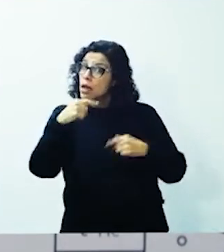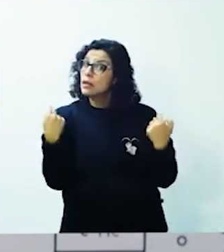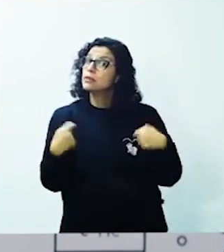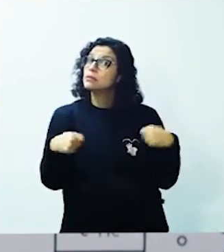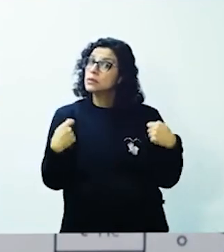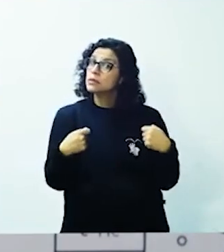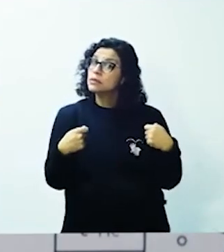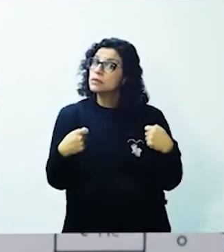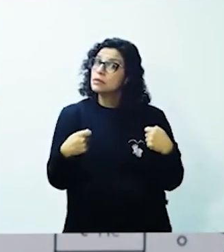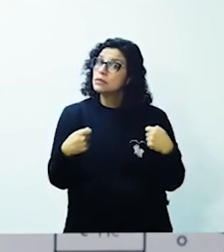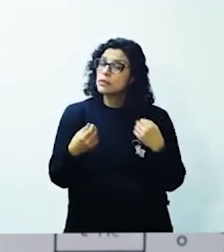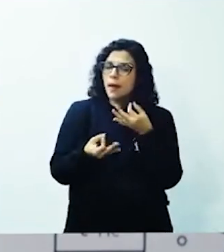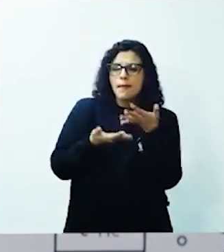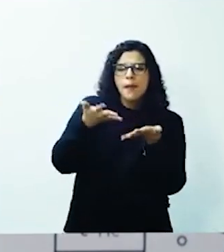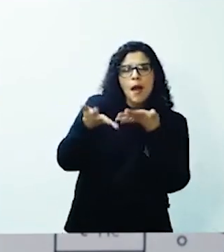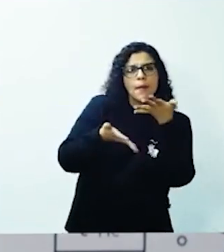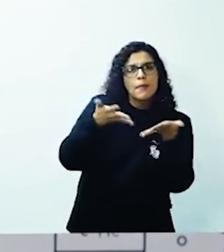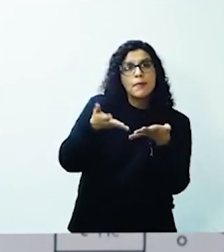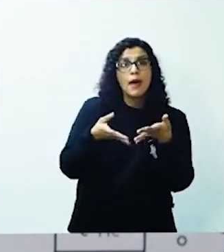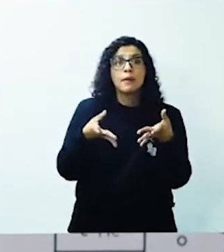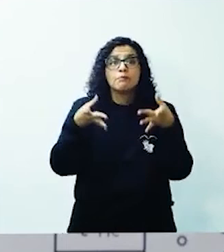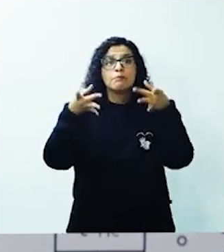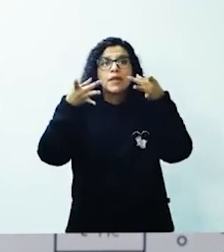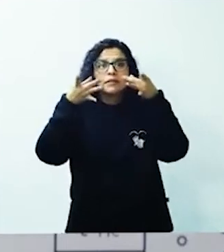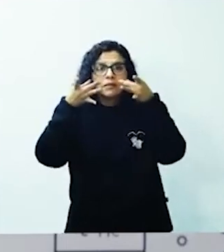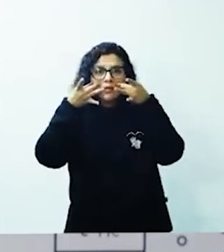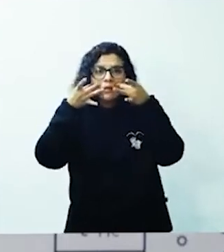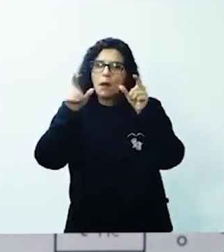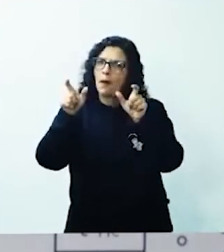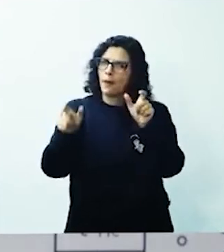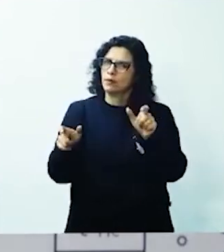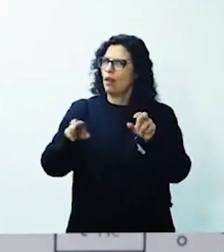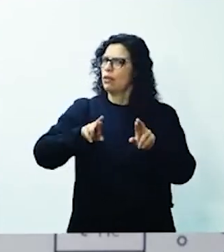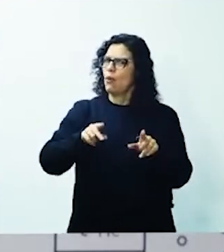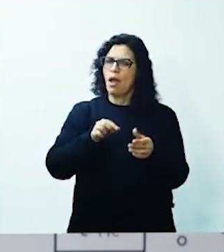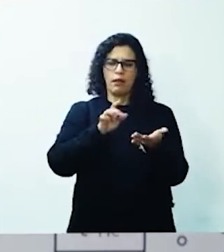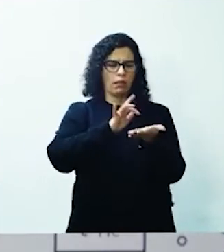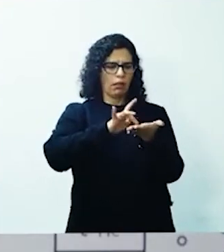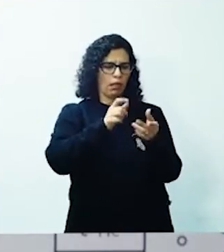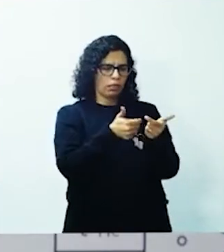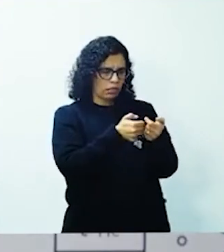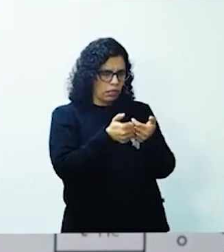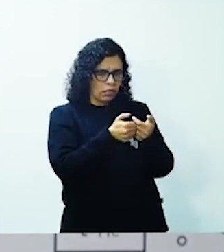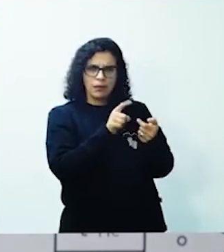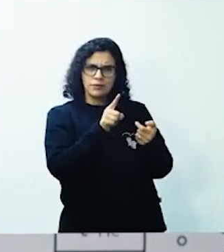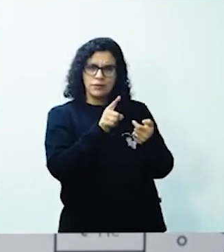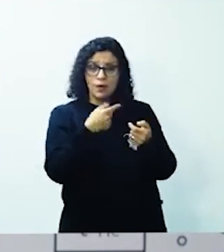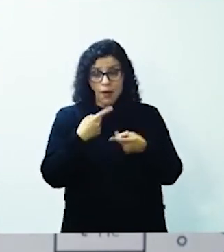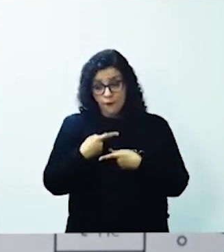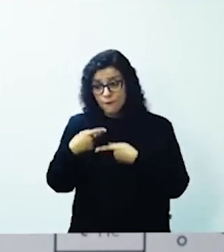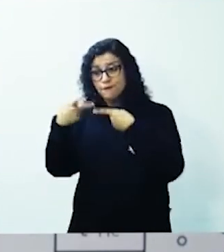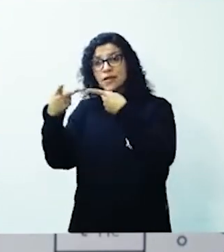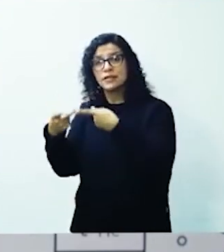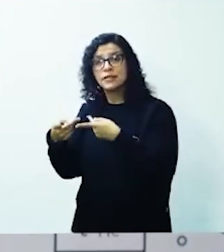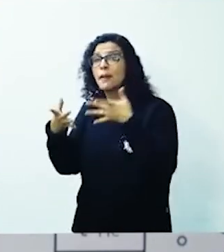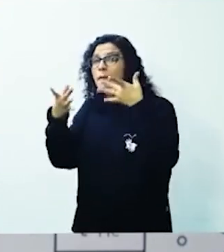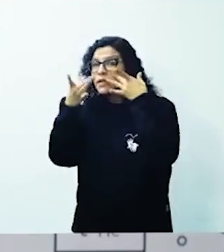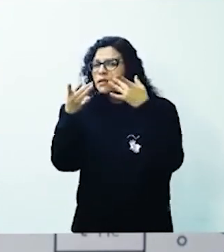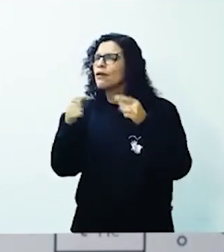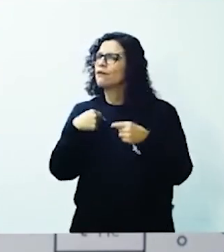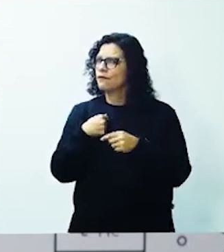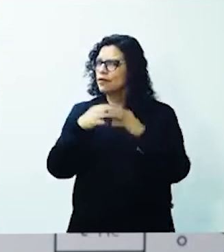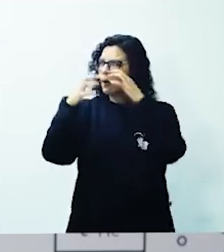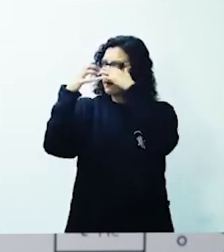Converse mais. Converse pessoalmente com as pessoas e digite menos. Olha que bacana